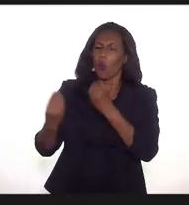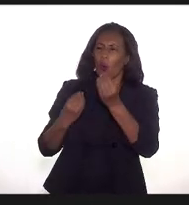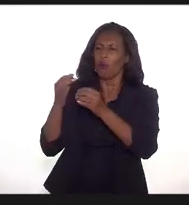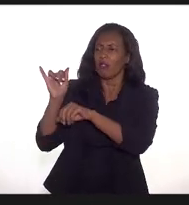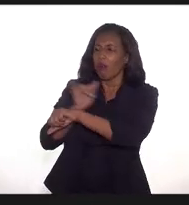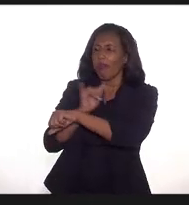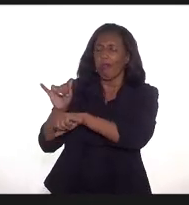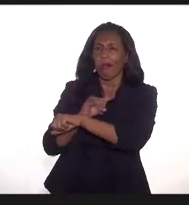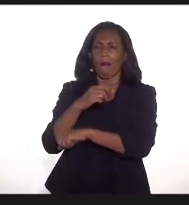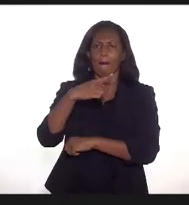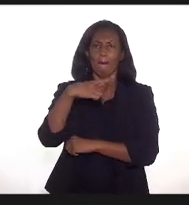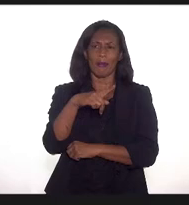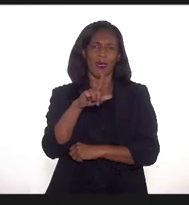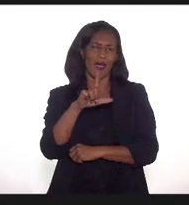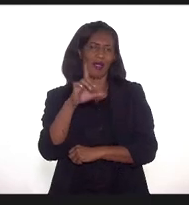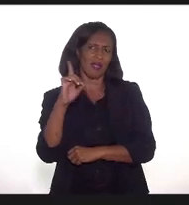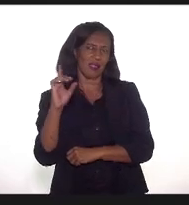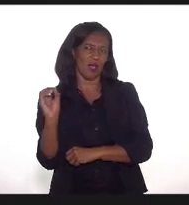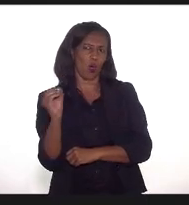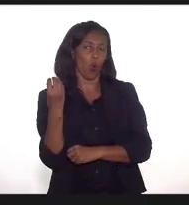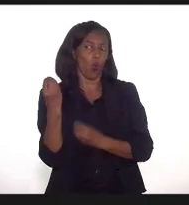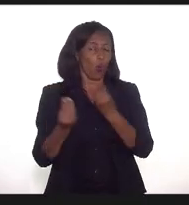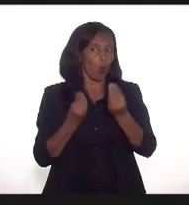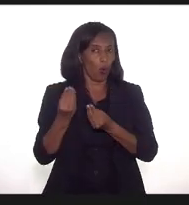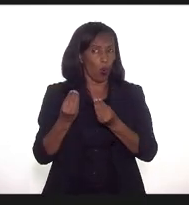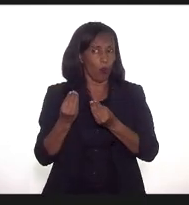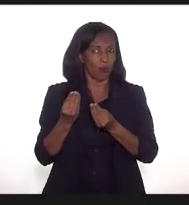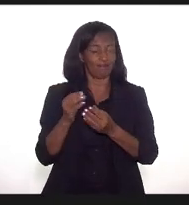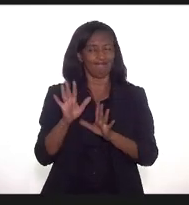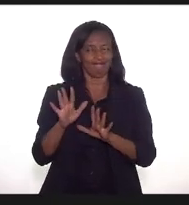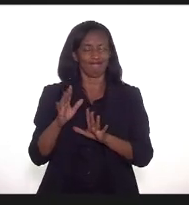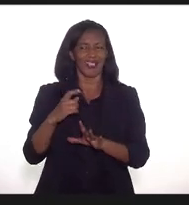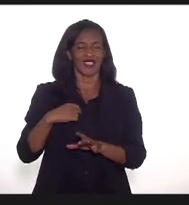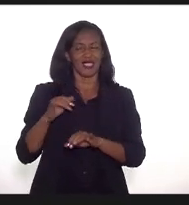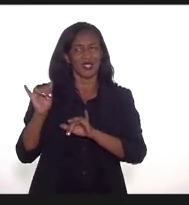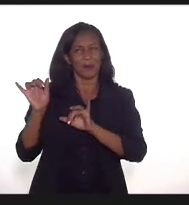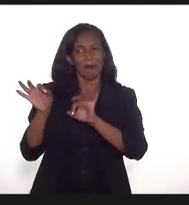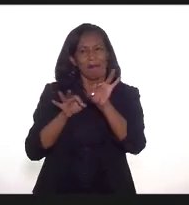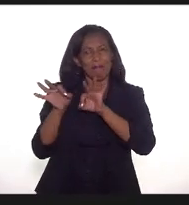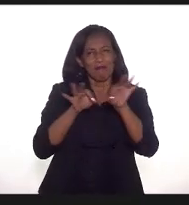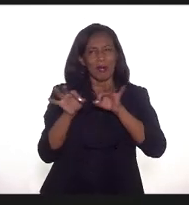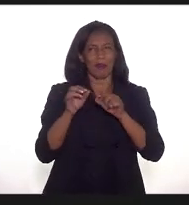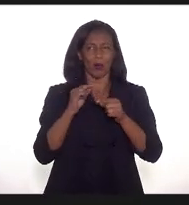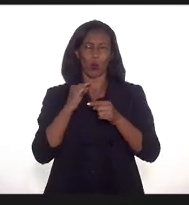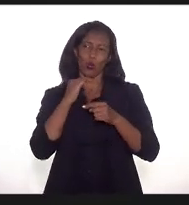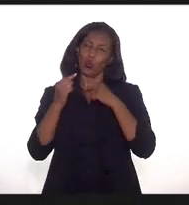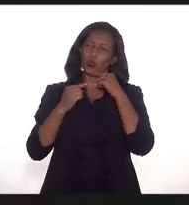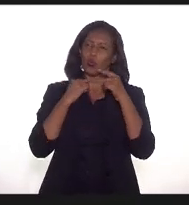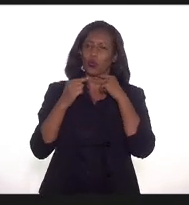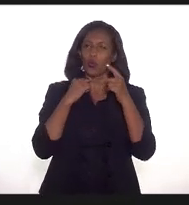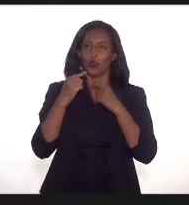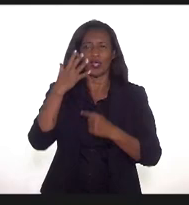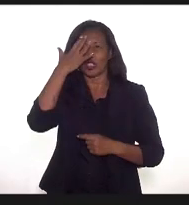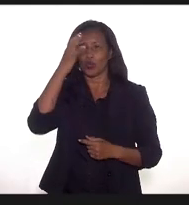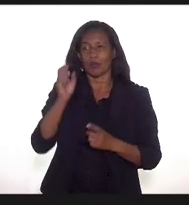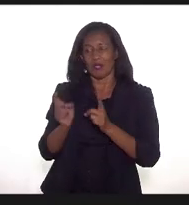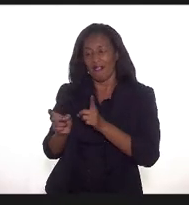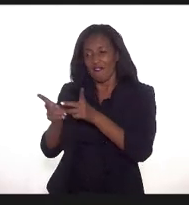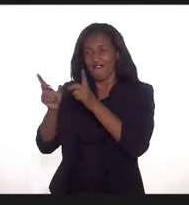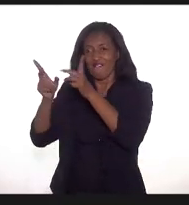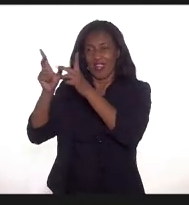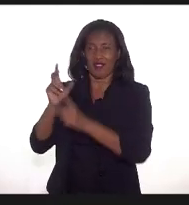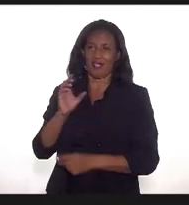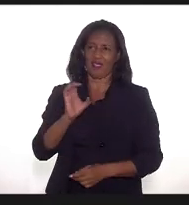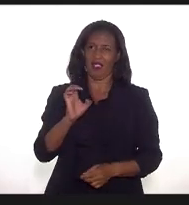sobre um cenário de grande incerteza, senhores. Um cenário que a gente não sabia se haveria a concessão da SEDAI, um cenário que a gente ainda não fez